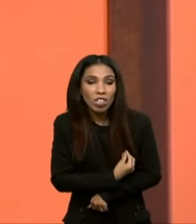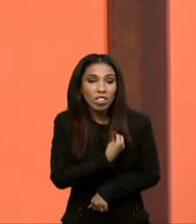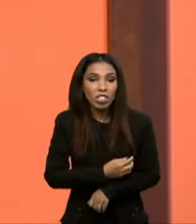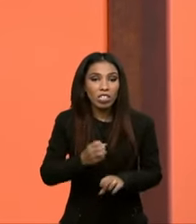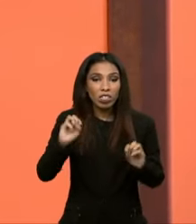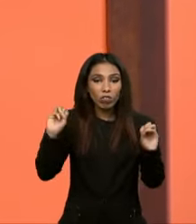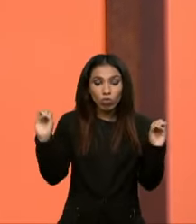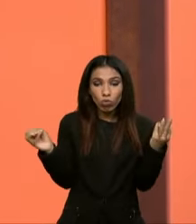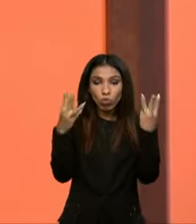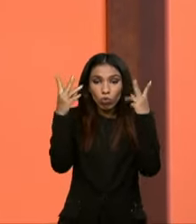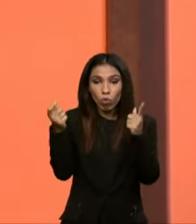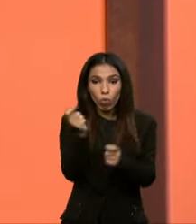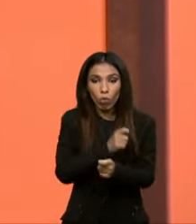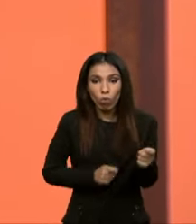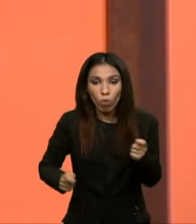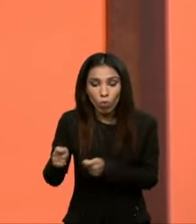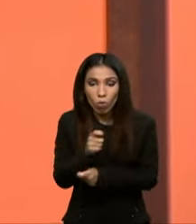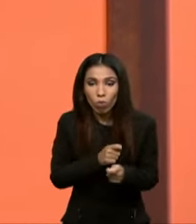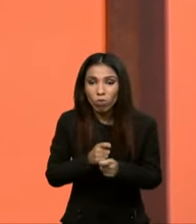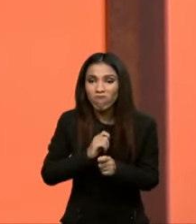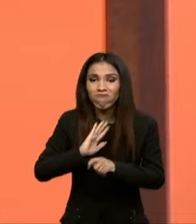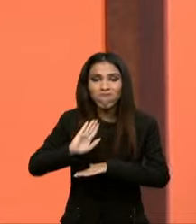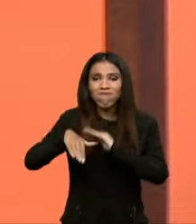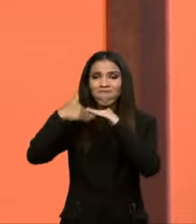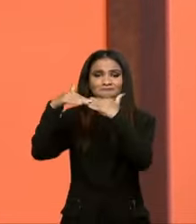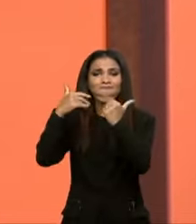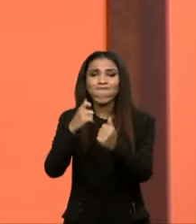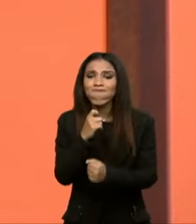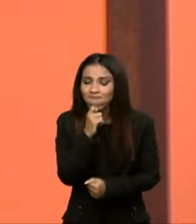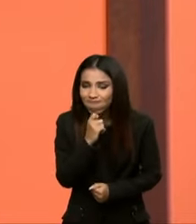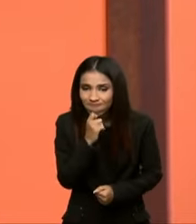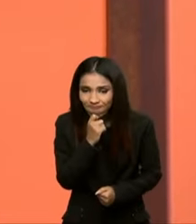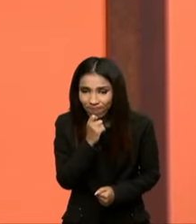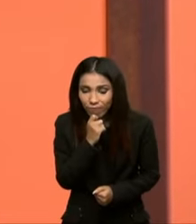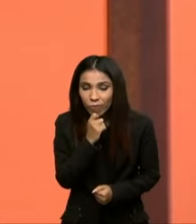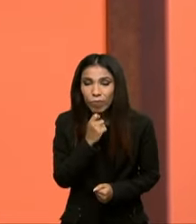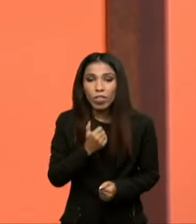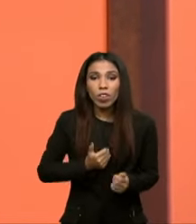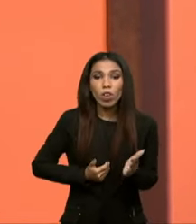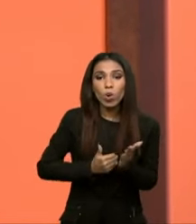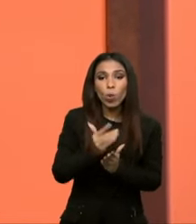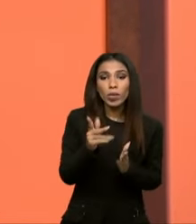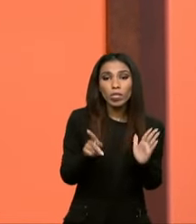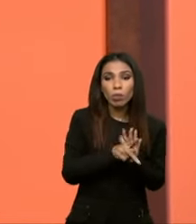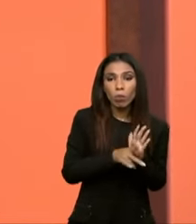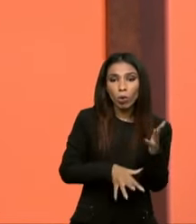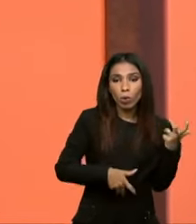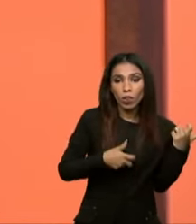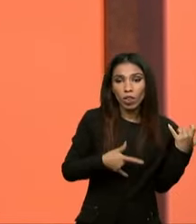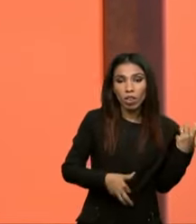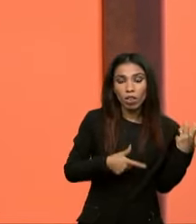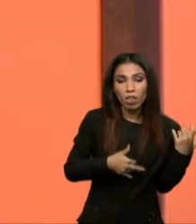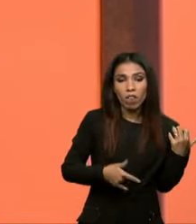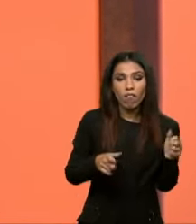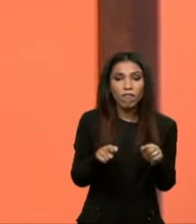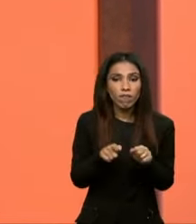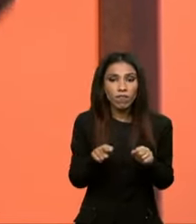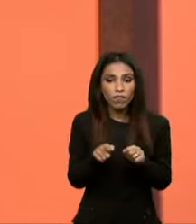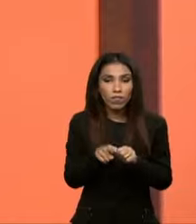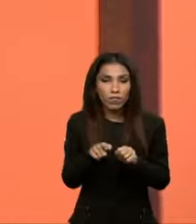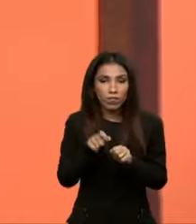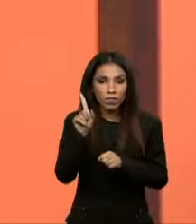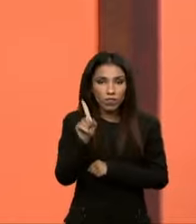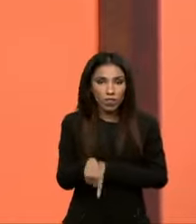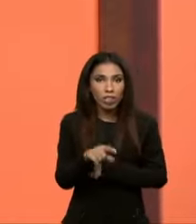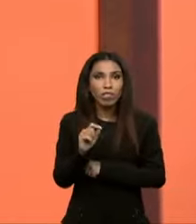com banda, ele não deslanchou tanto. Porque eu comecei. E aí eu comecei o do violão pra começar a fazer. Falei assim, não, eu quero